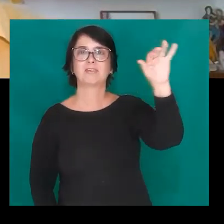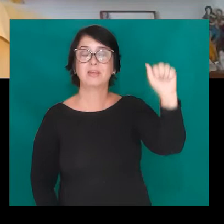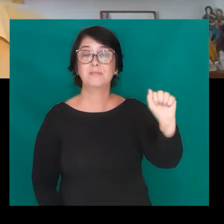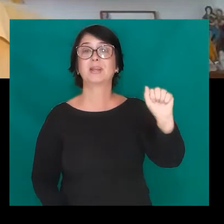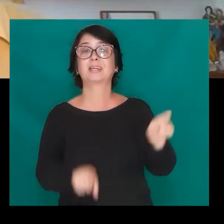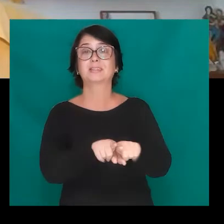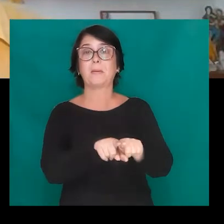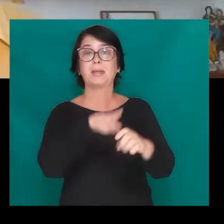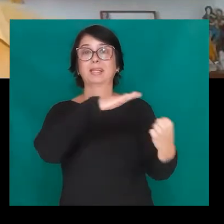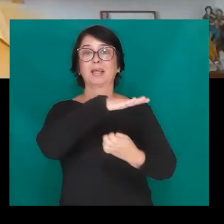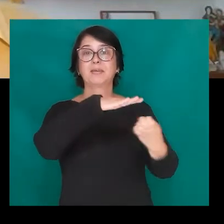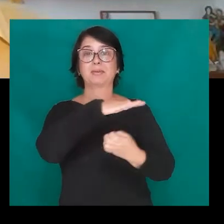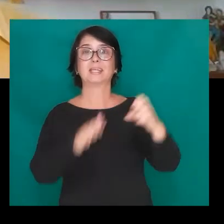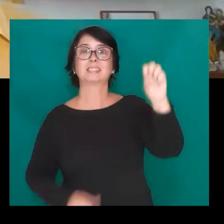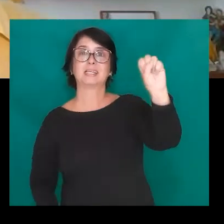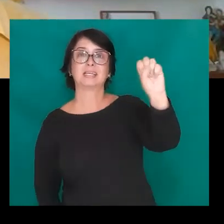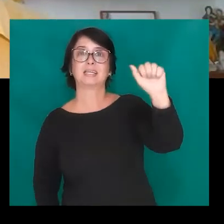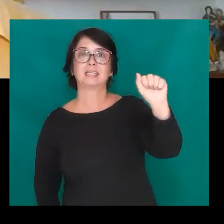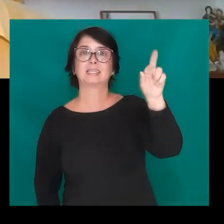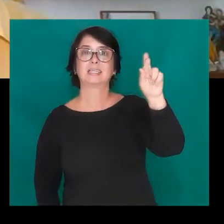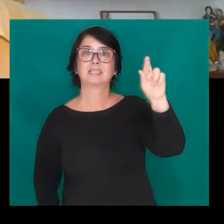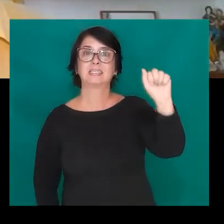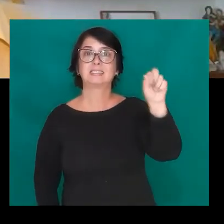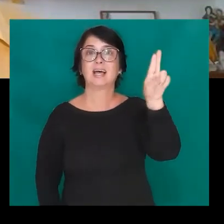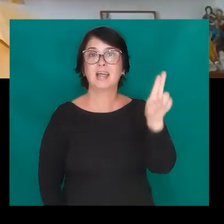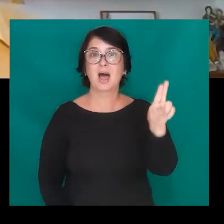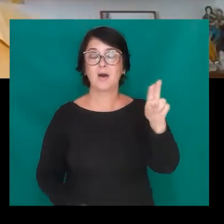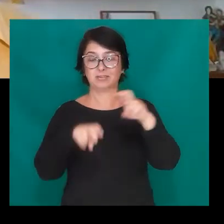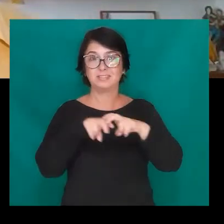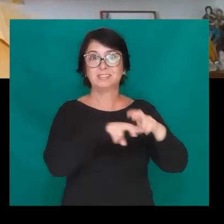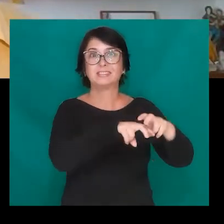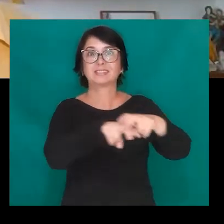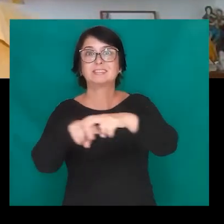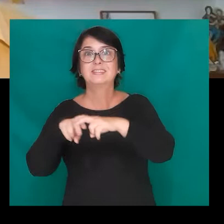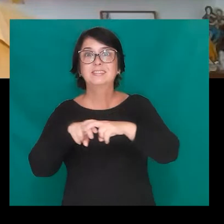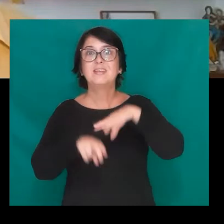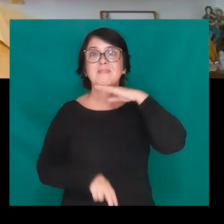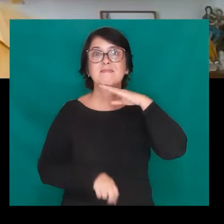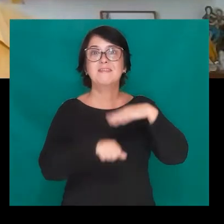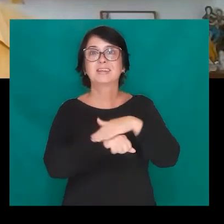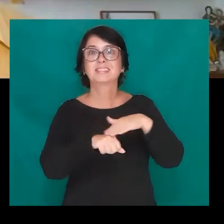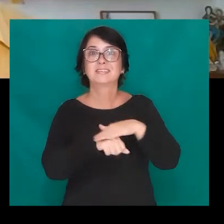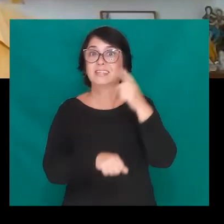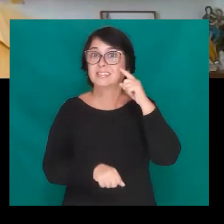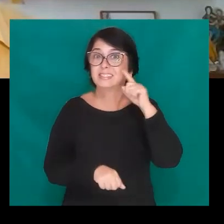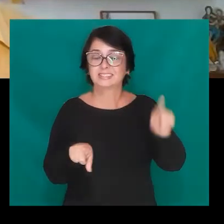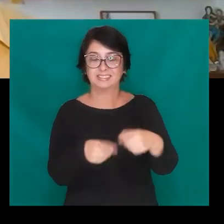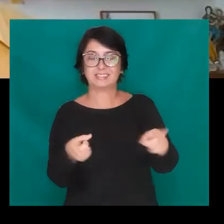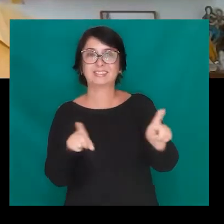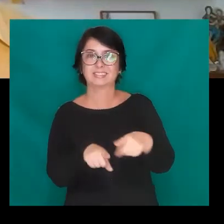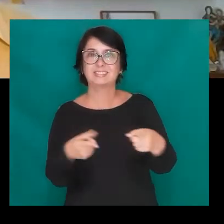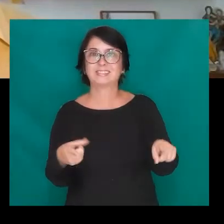Agência de Cultura, para fazer essa mesa de conversa, esse bate-papo muito interessante sobre